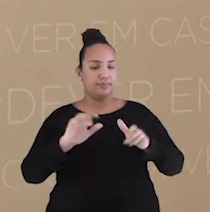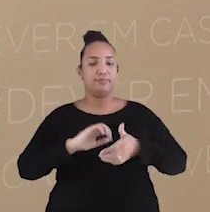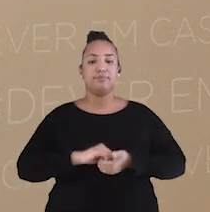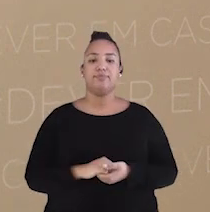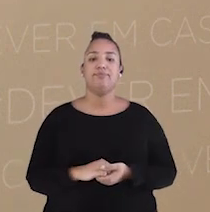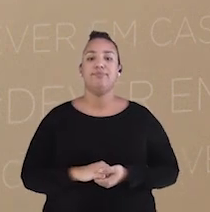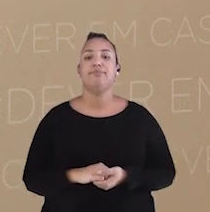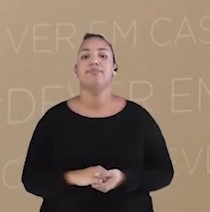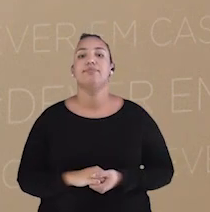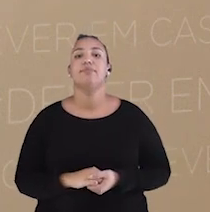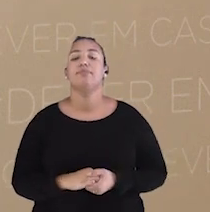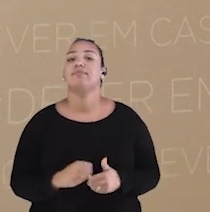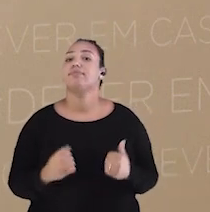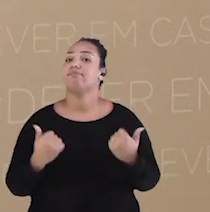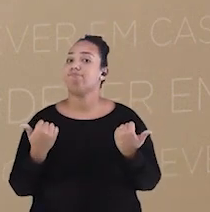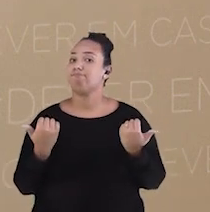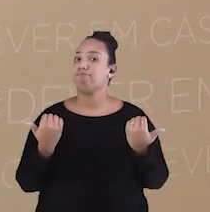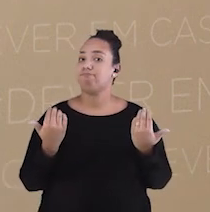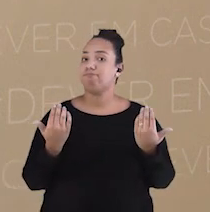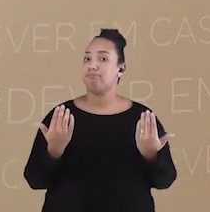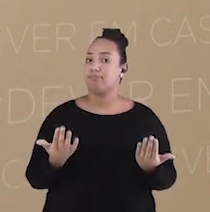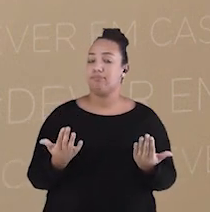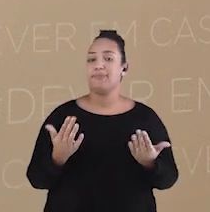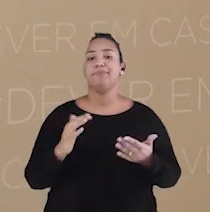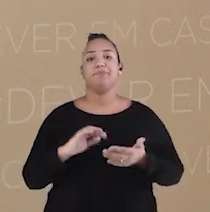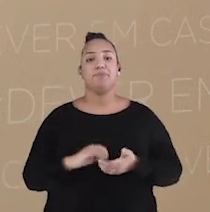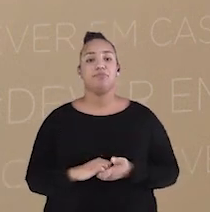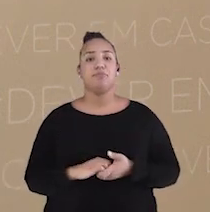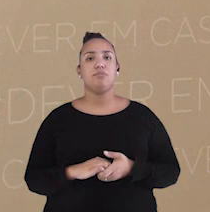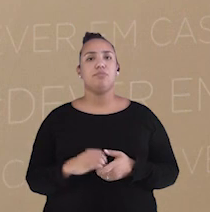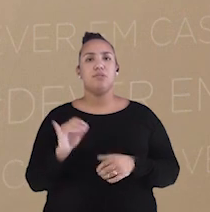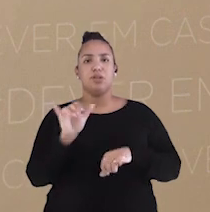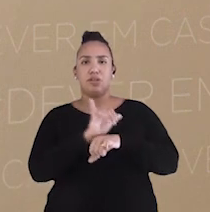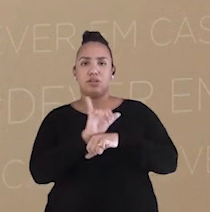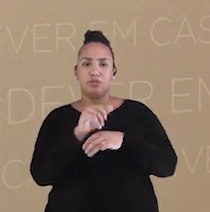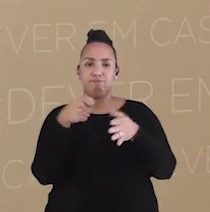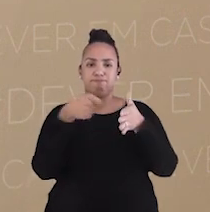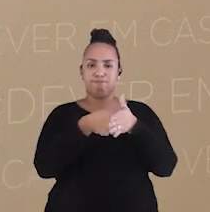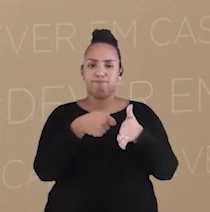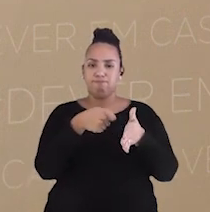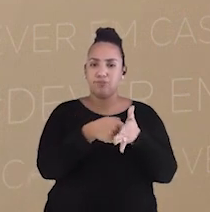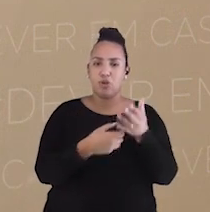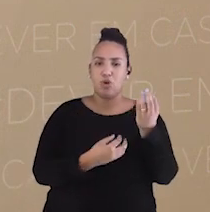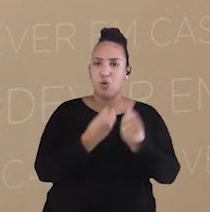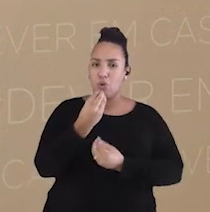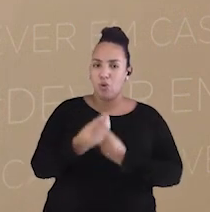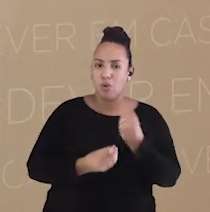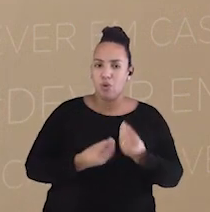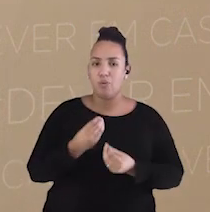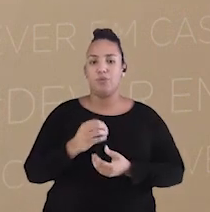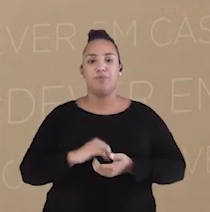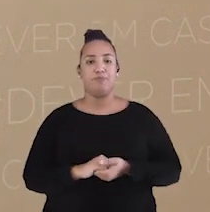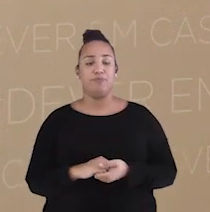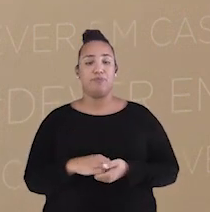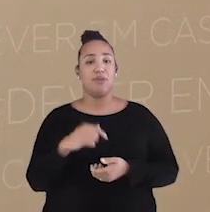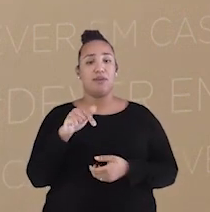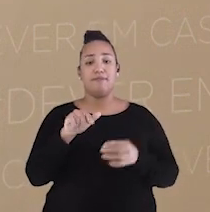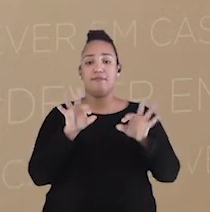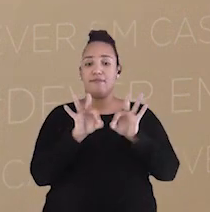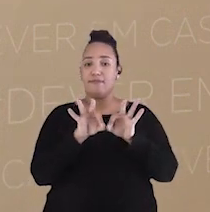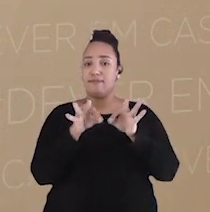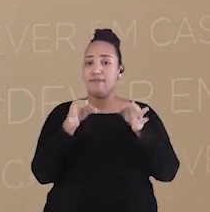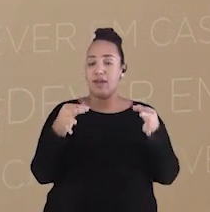tela. Pois bem, a forma de resistência mais utilizada foi a física. Esse é o tipo mais